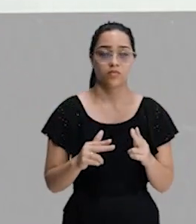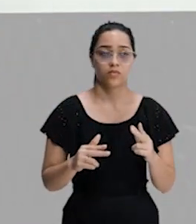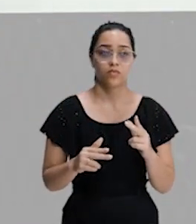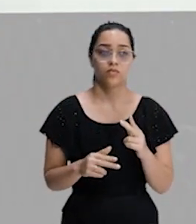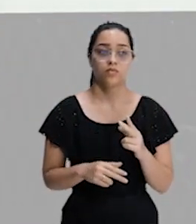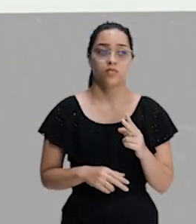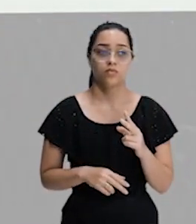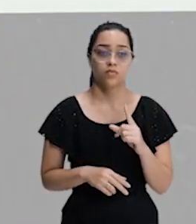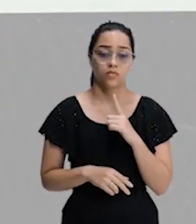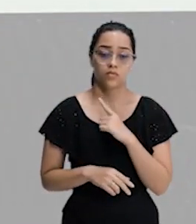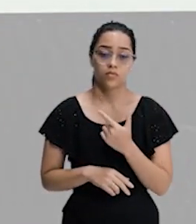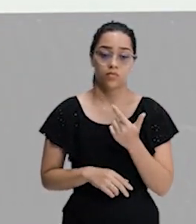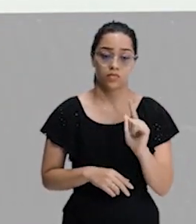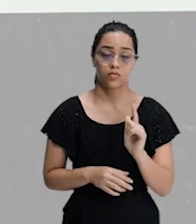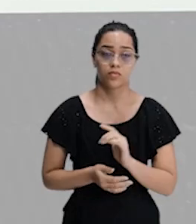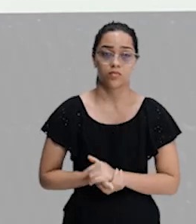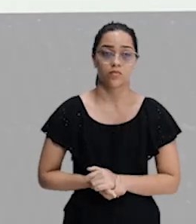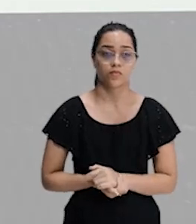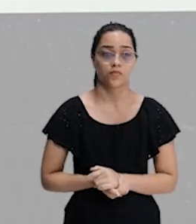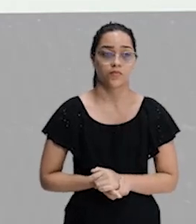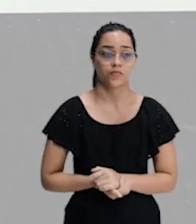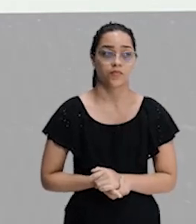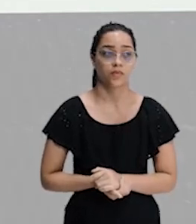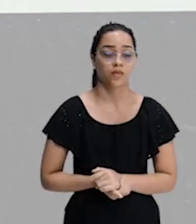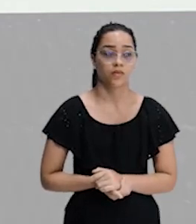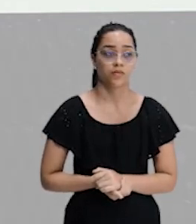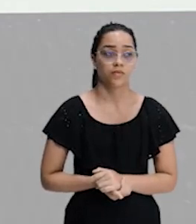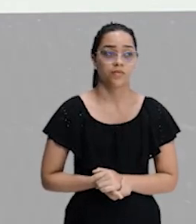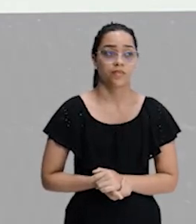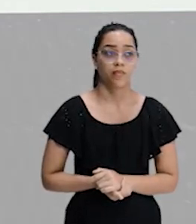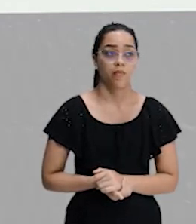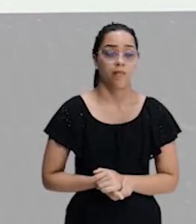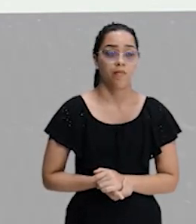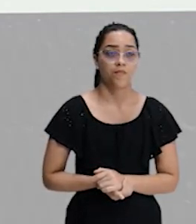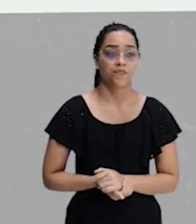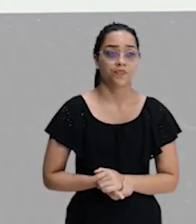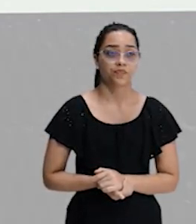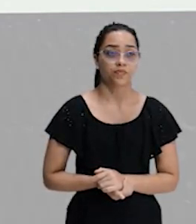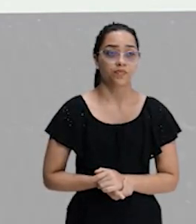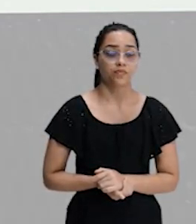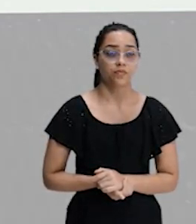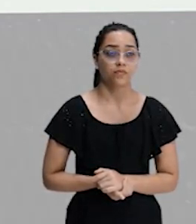igual ao volume dessa outra lata. Tá? Isso aí foi uma